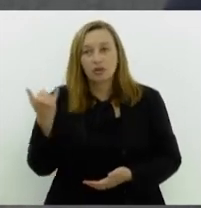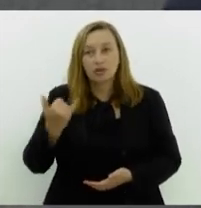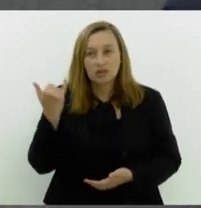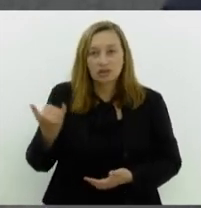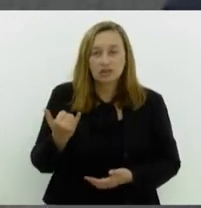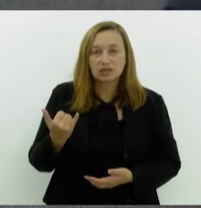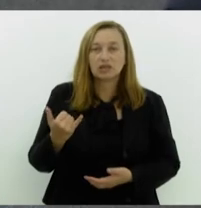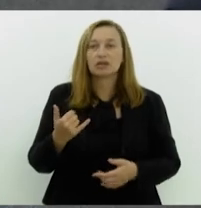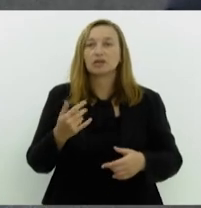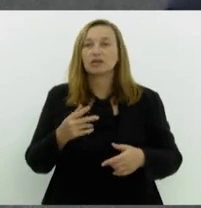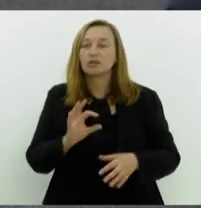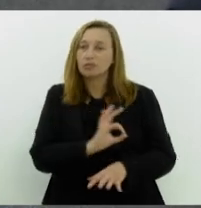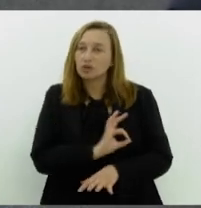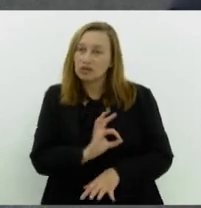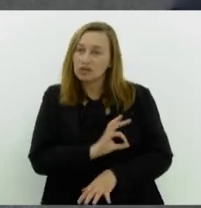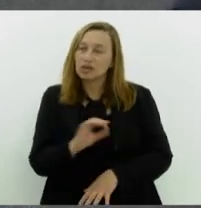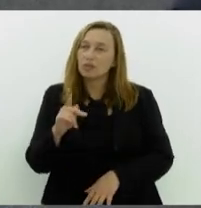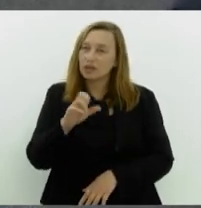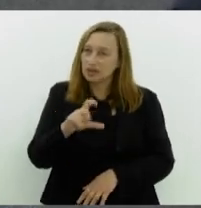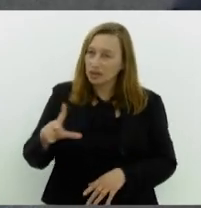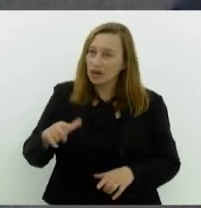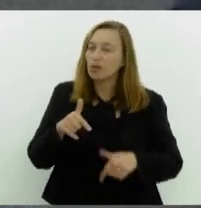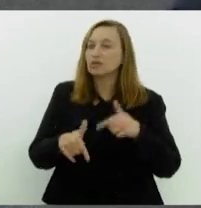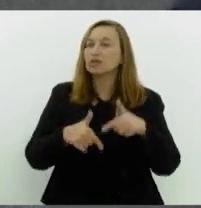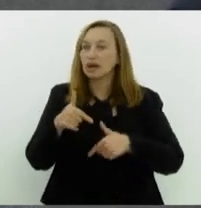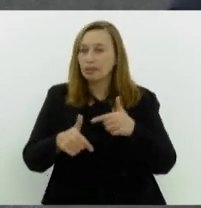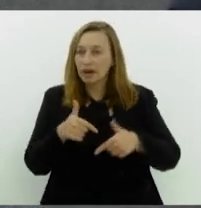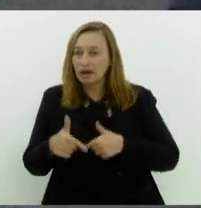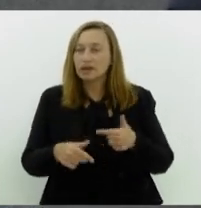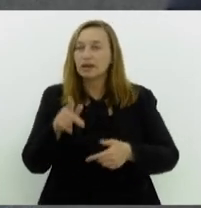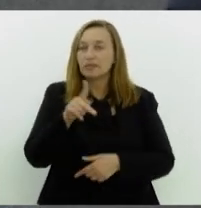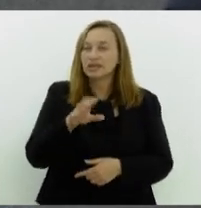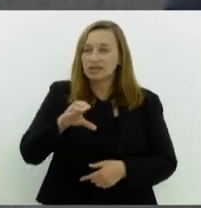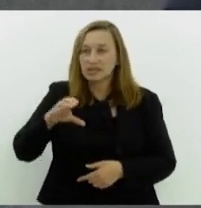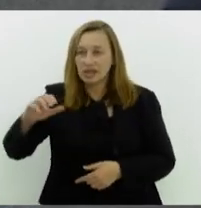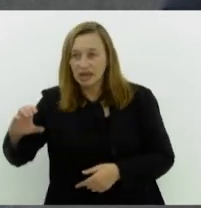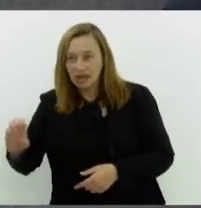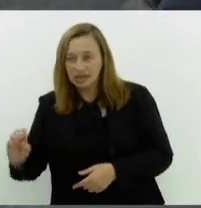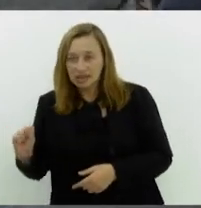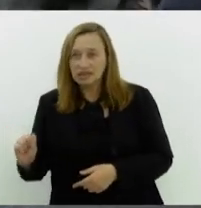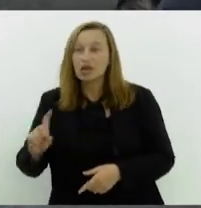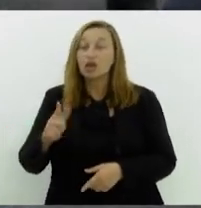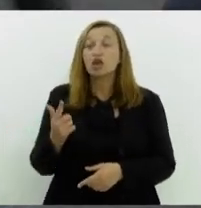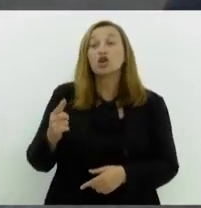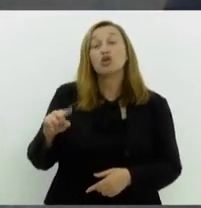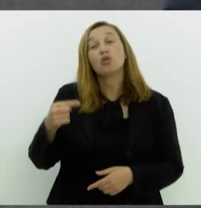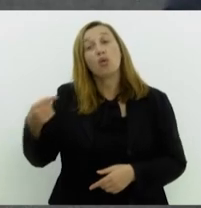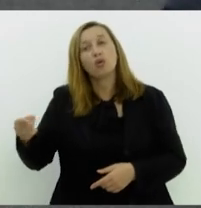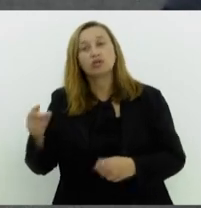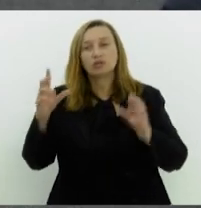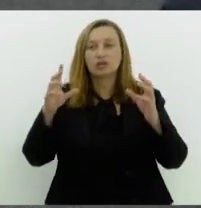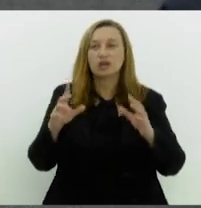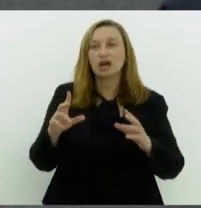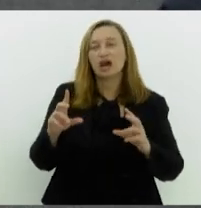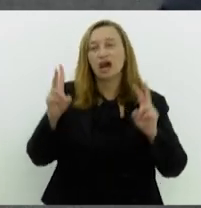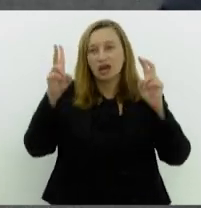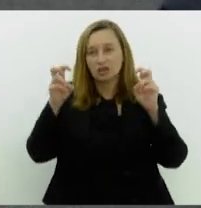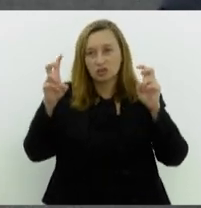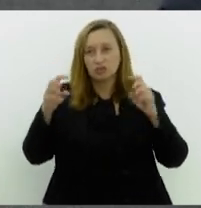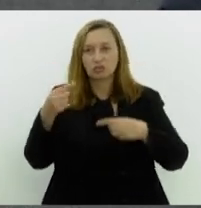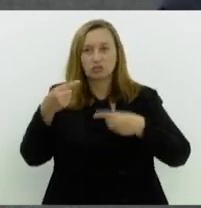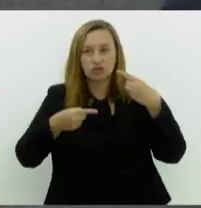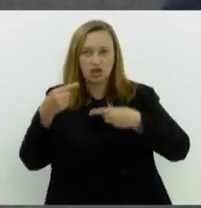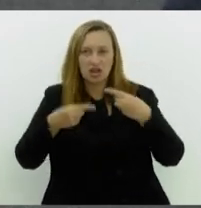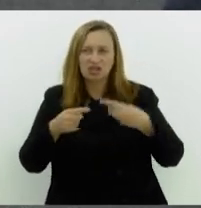os inativos, os pleitos de progressão da carreira, do PCCS, de outras questões que são indispensáveis, ao menos, o diálogo. Ninguém